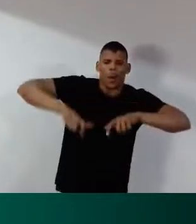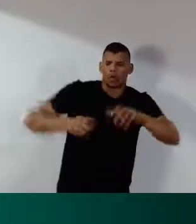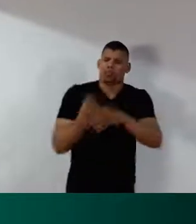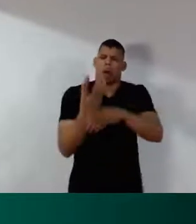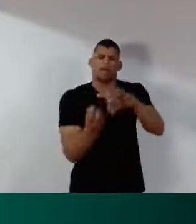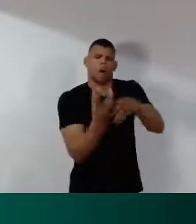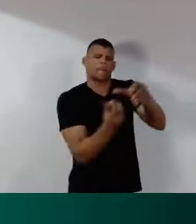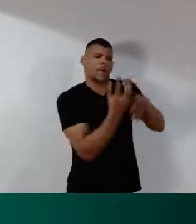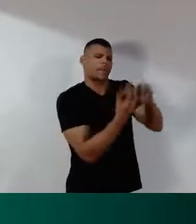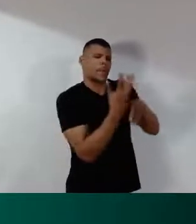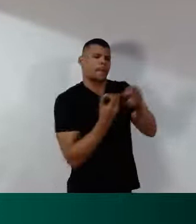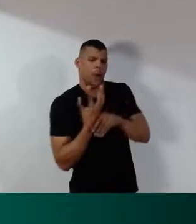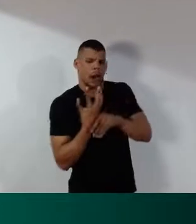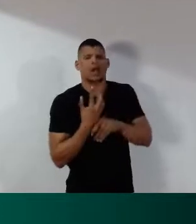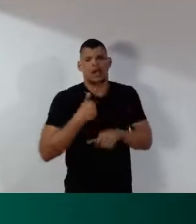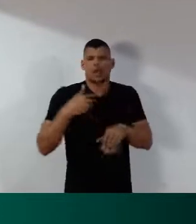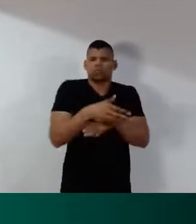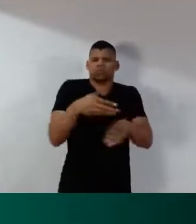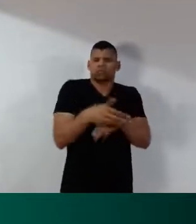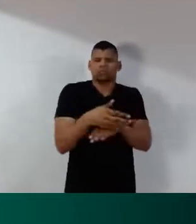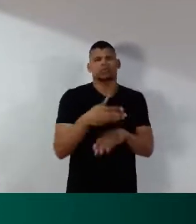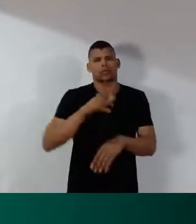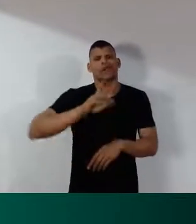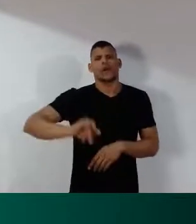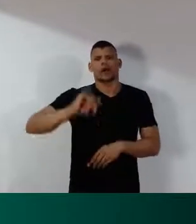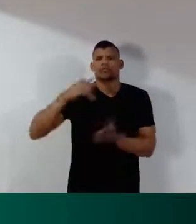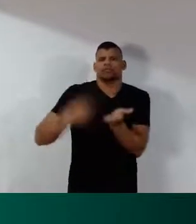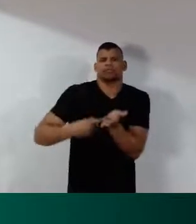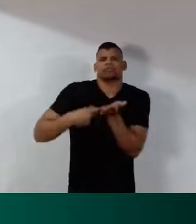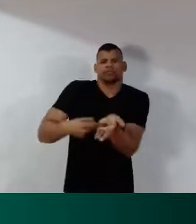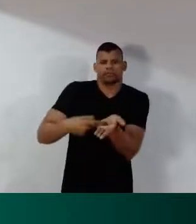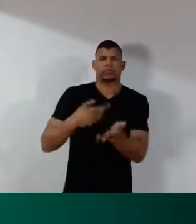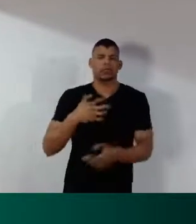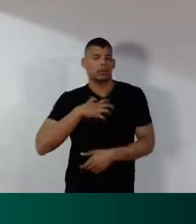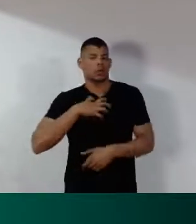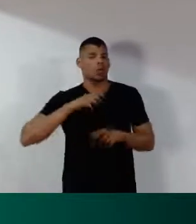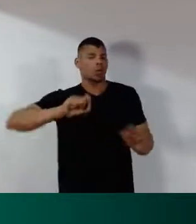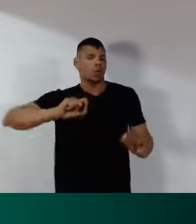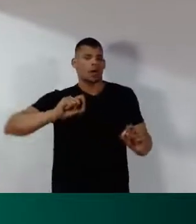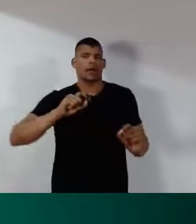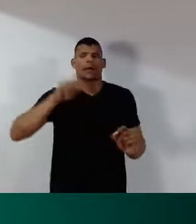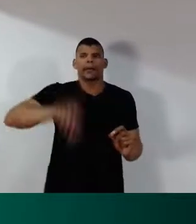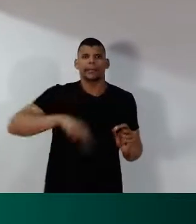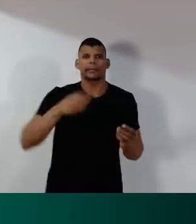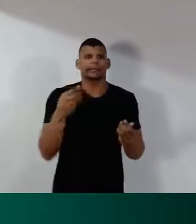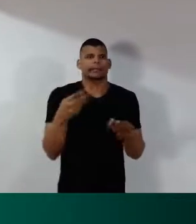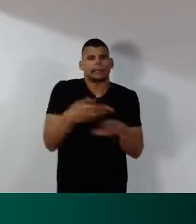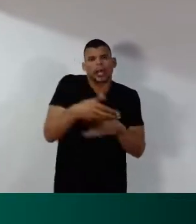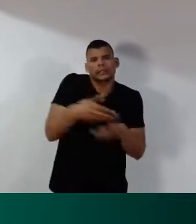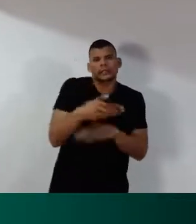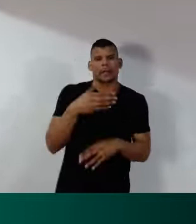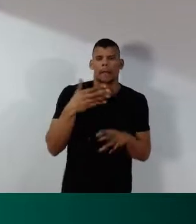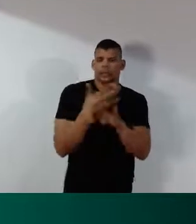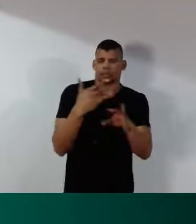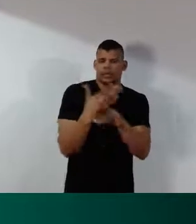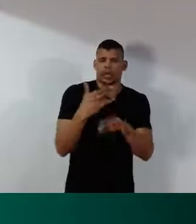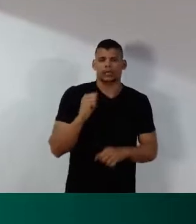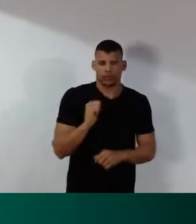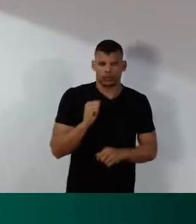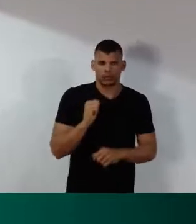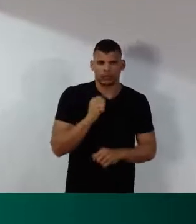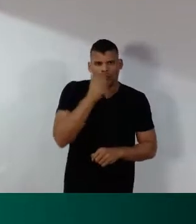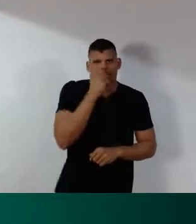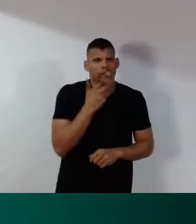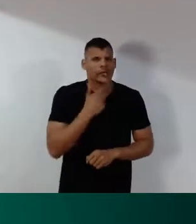Fortaleza podem Sempre contar comigo porque eu sinto muito que eu sou parte dessa cidade e que a cidade